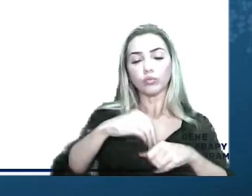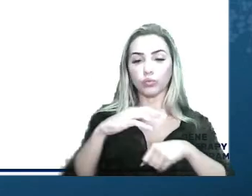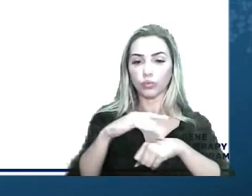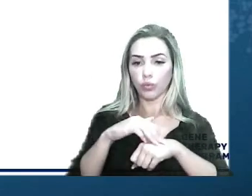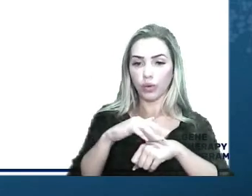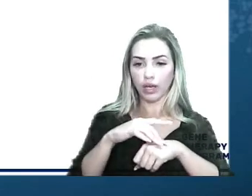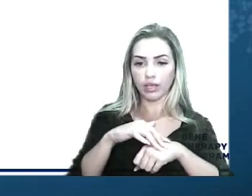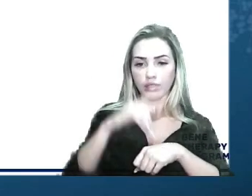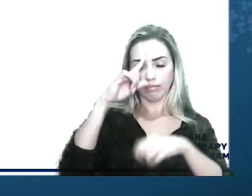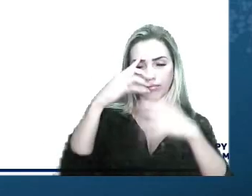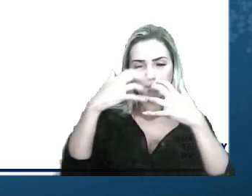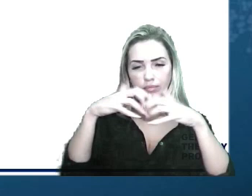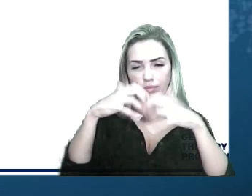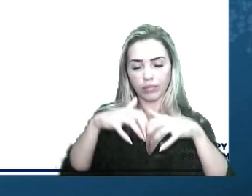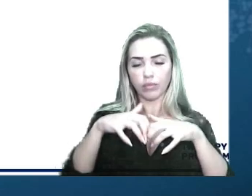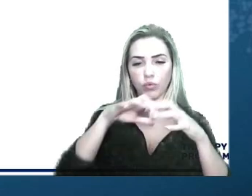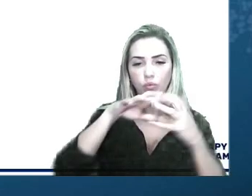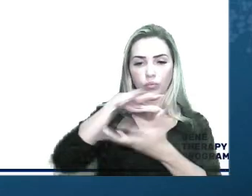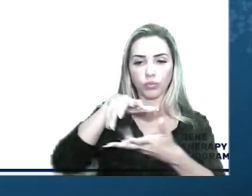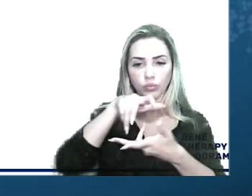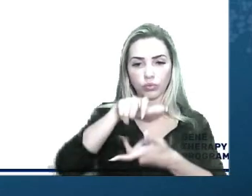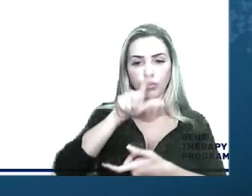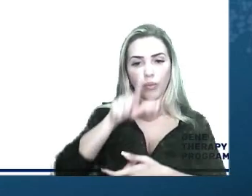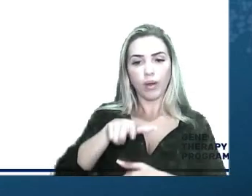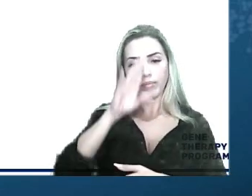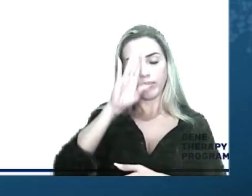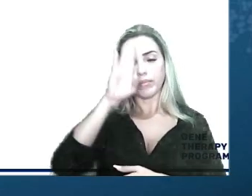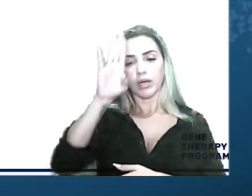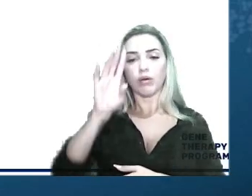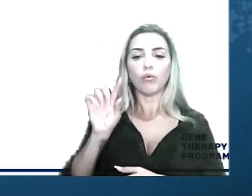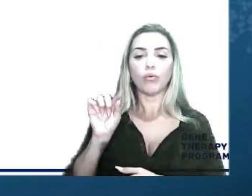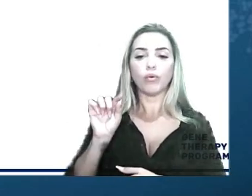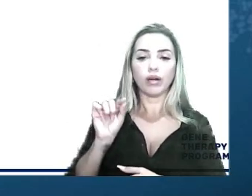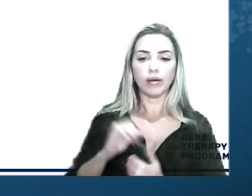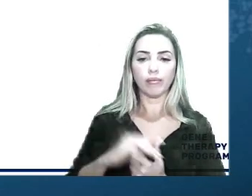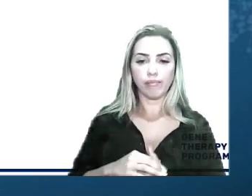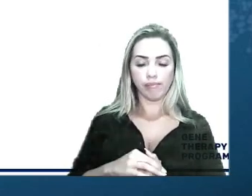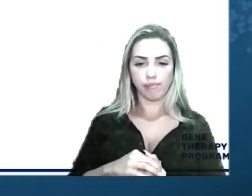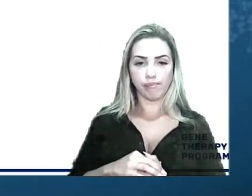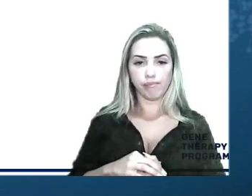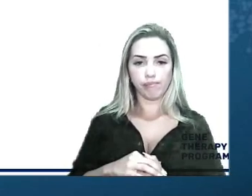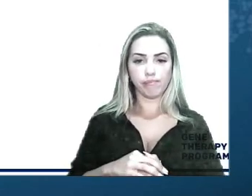doenças neuropáticas globais são uma